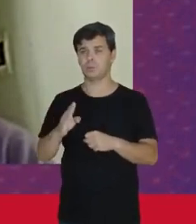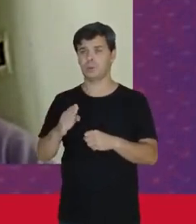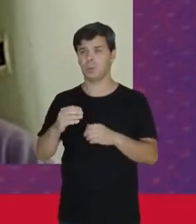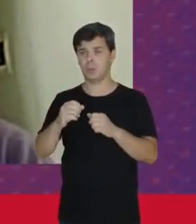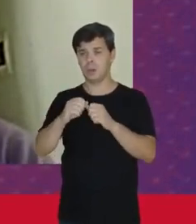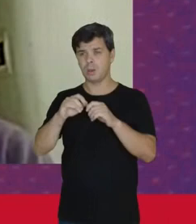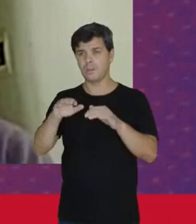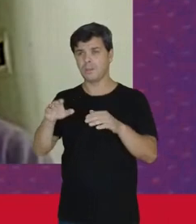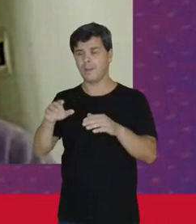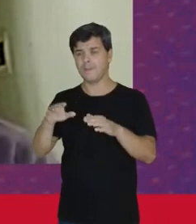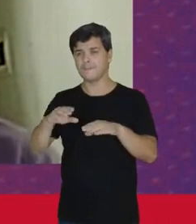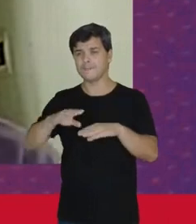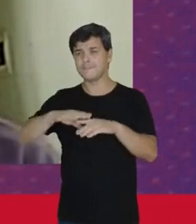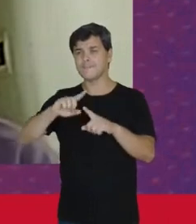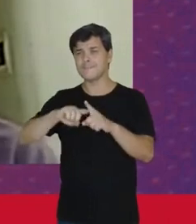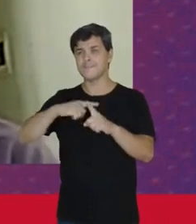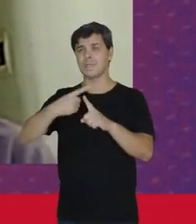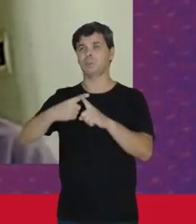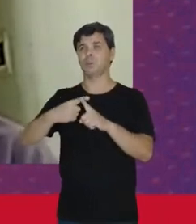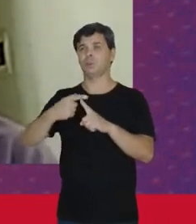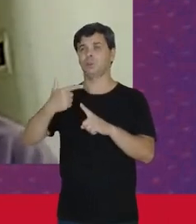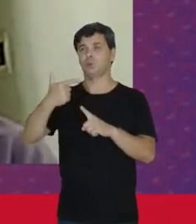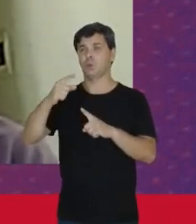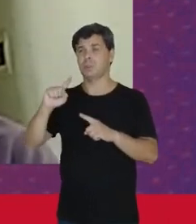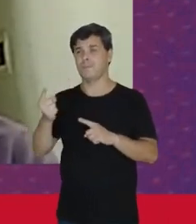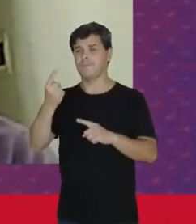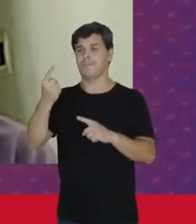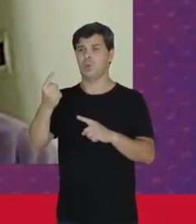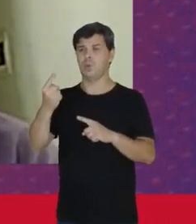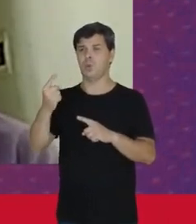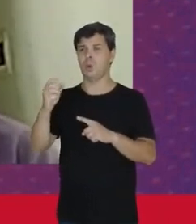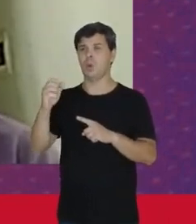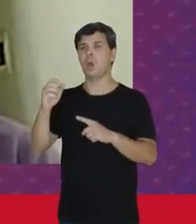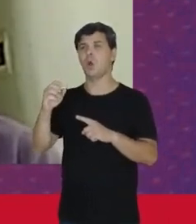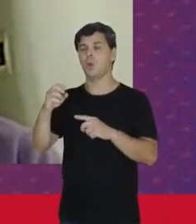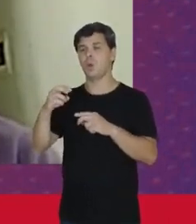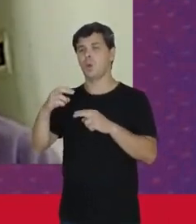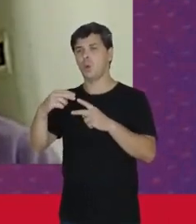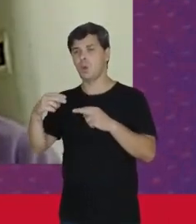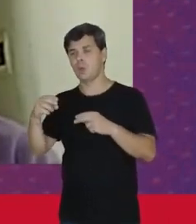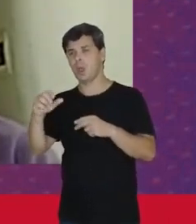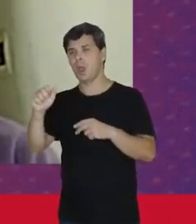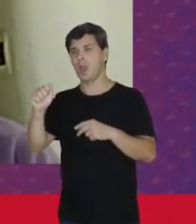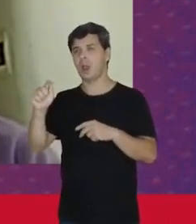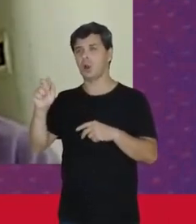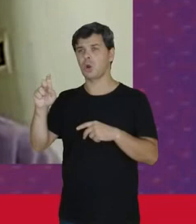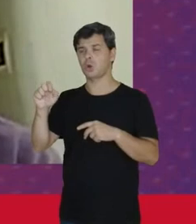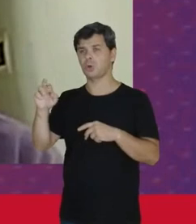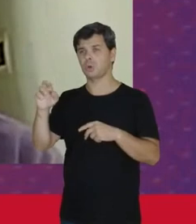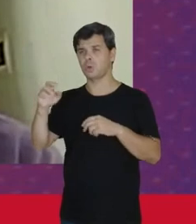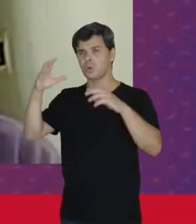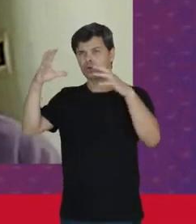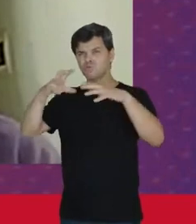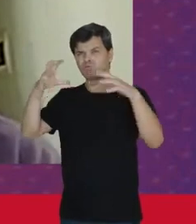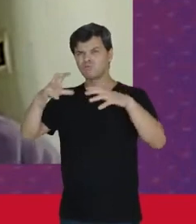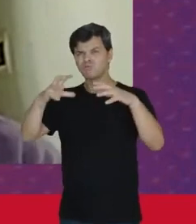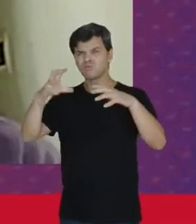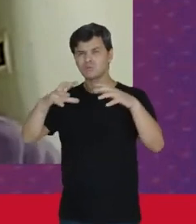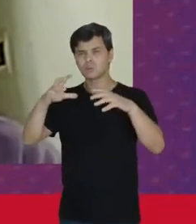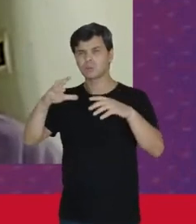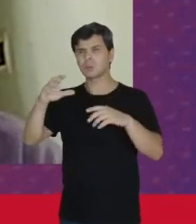liberados mais de 2.000 novos ingredientes ativos para agrotóxicos, né? Então, isso é uma chuva